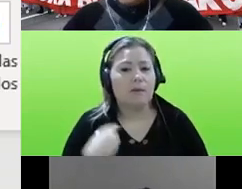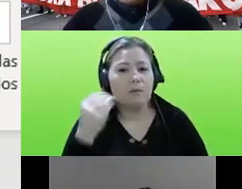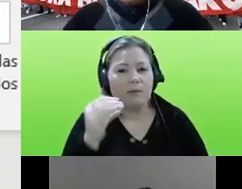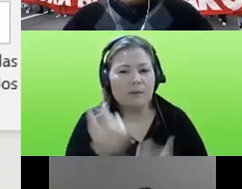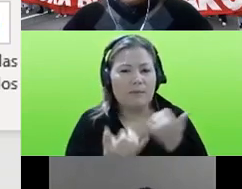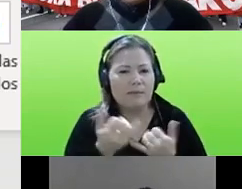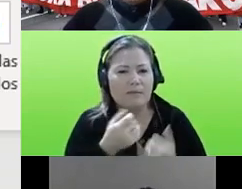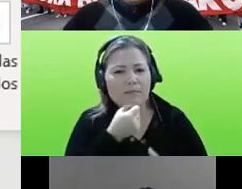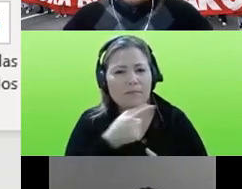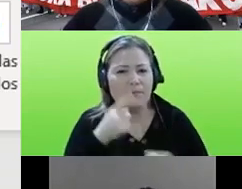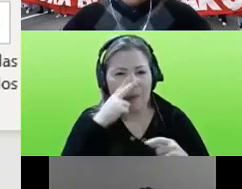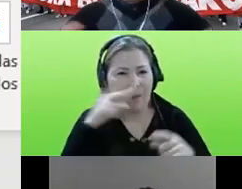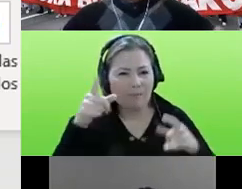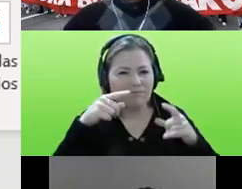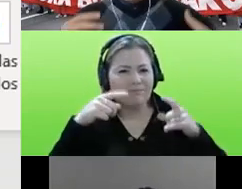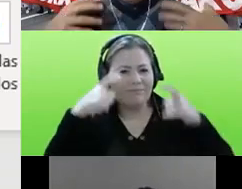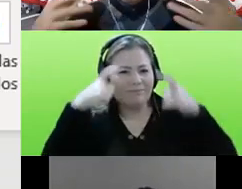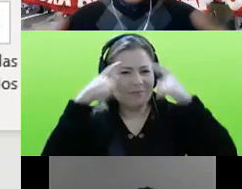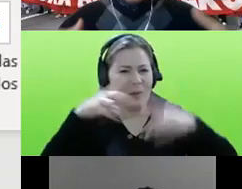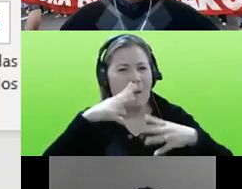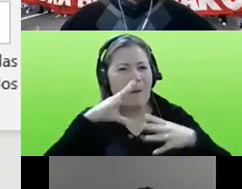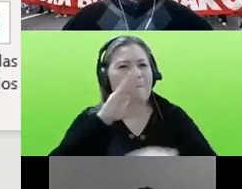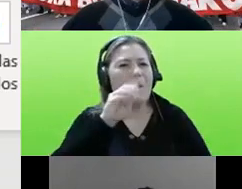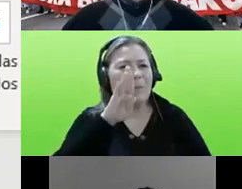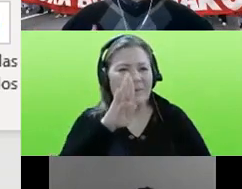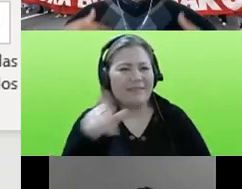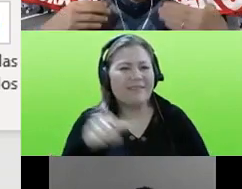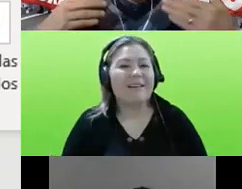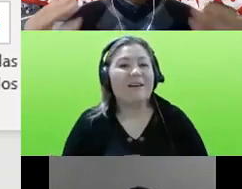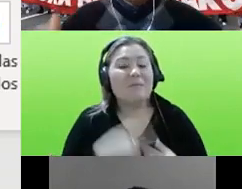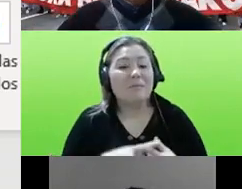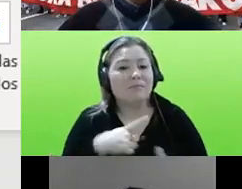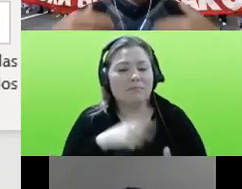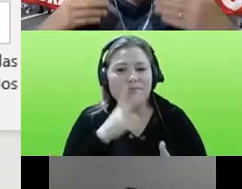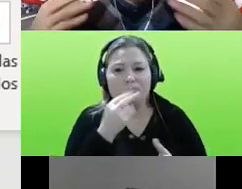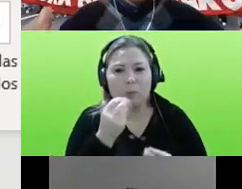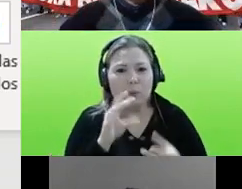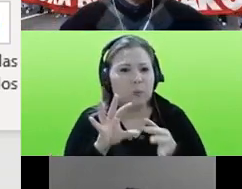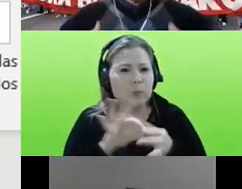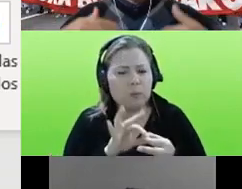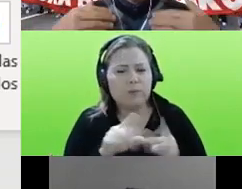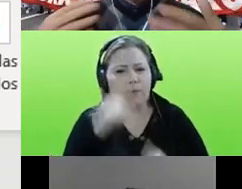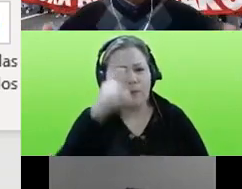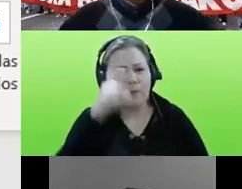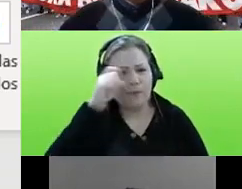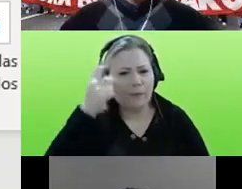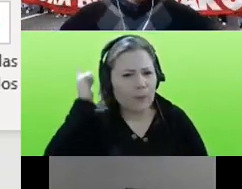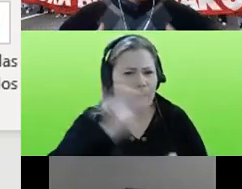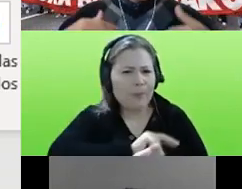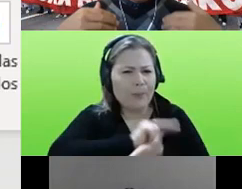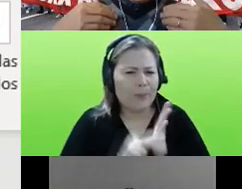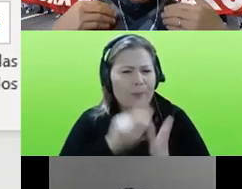Bob Esponja, porque o Habermas teve muitas interlocuções com Foucault, Rawls,